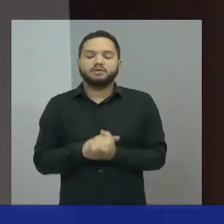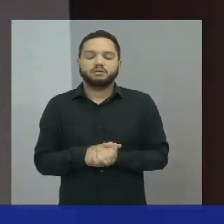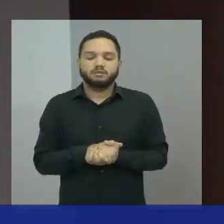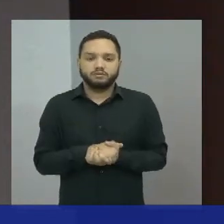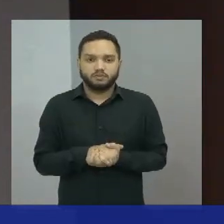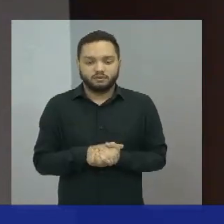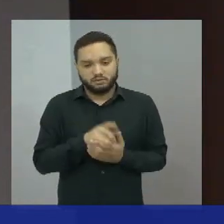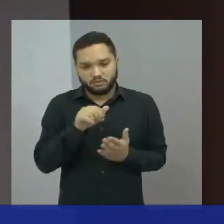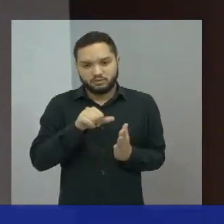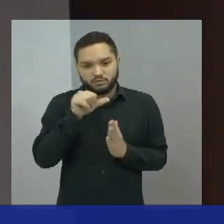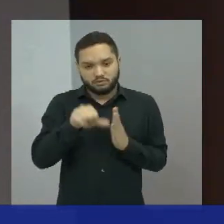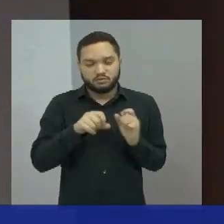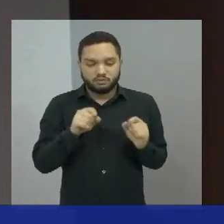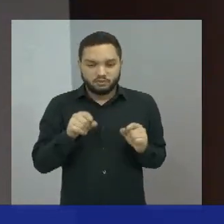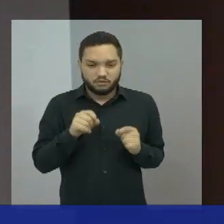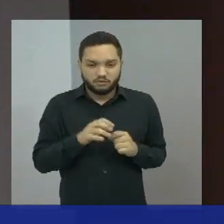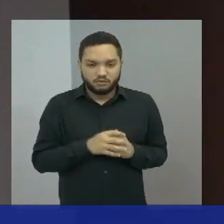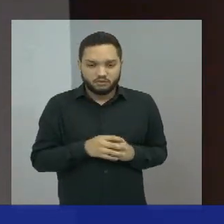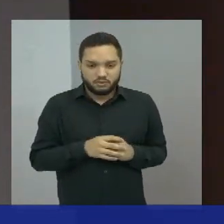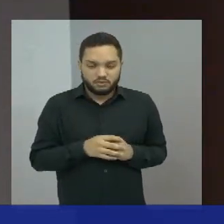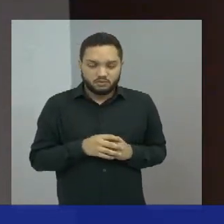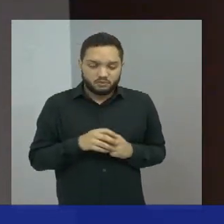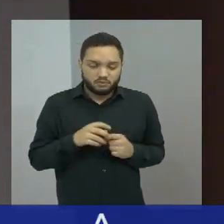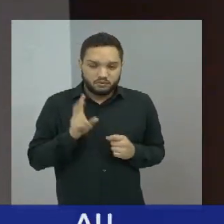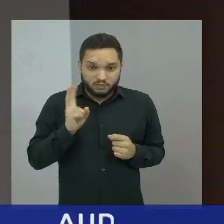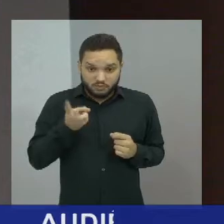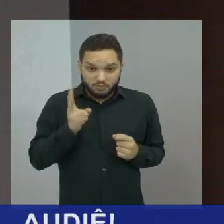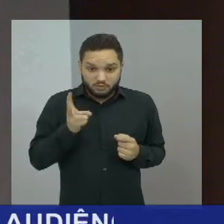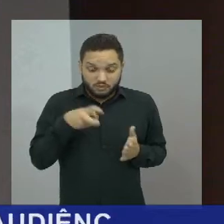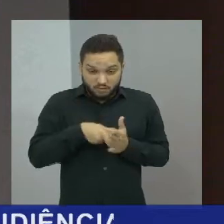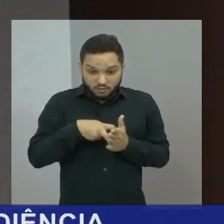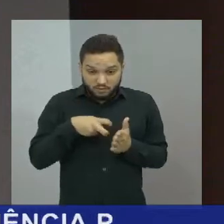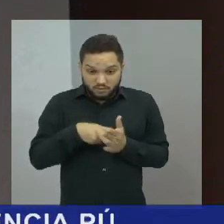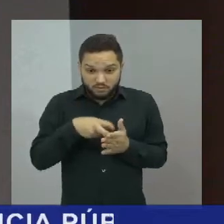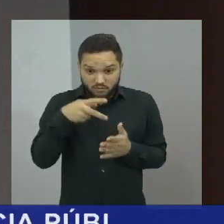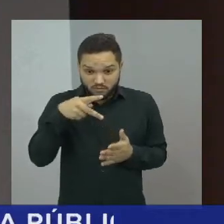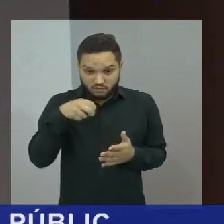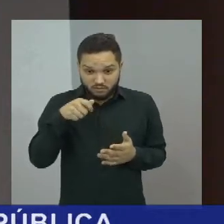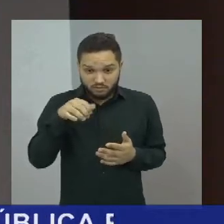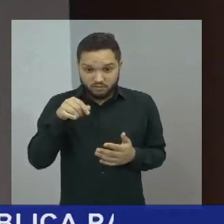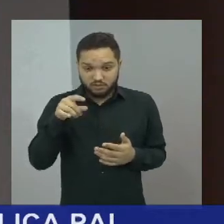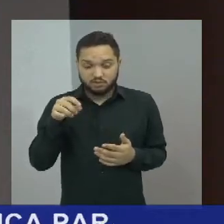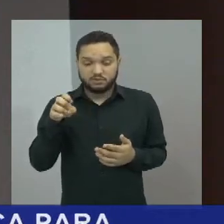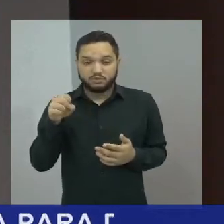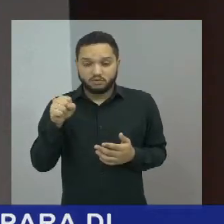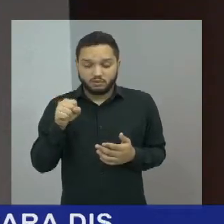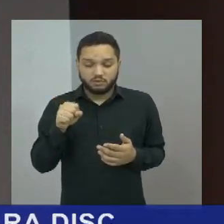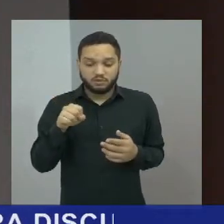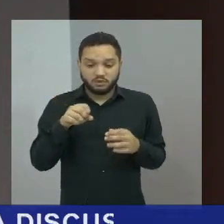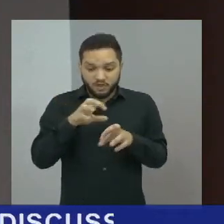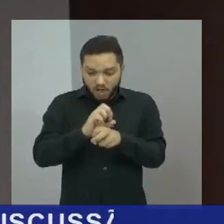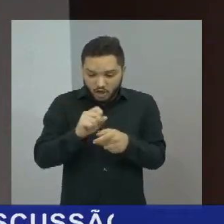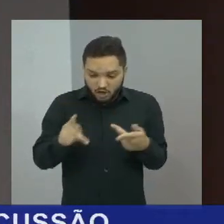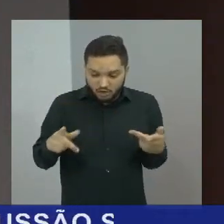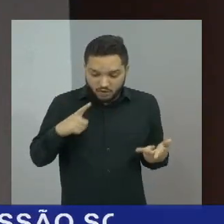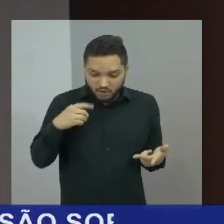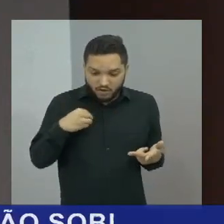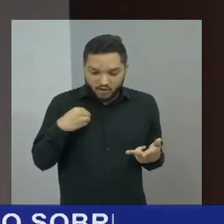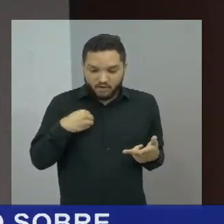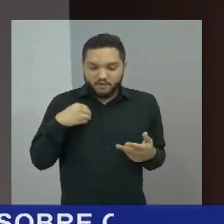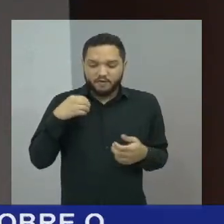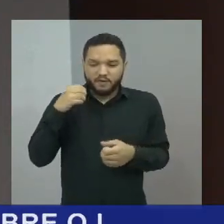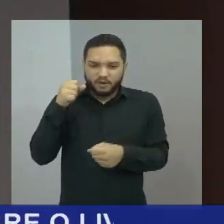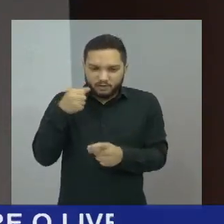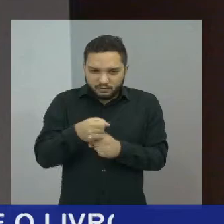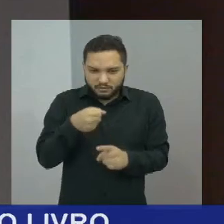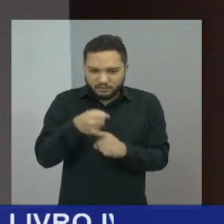essa é a modificação. Incorre nas mesmas penalidades quem realiza experiência dolorosa ou cruel em animal vivo, ainda que